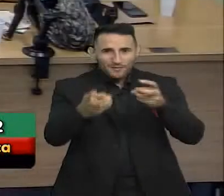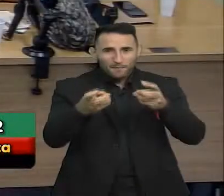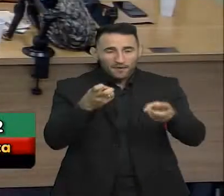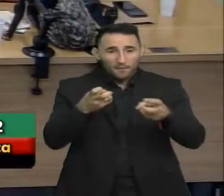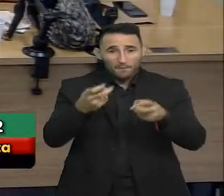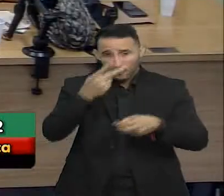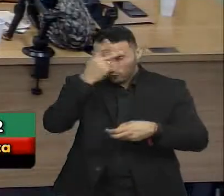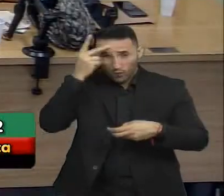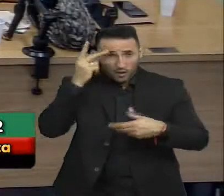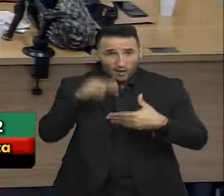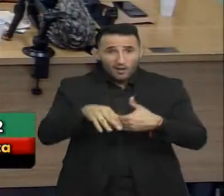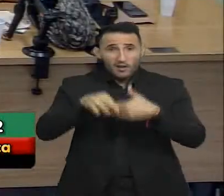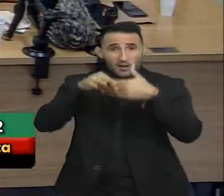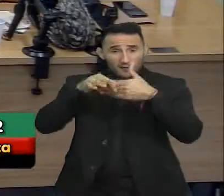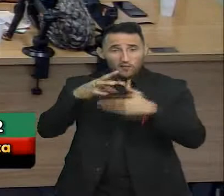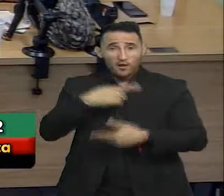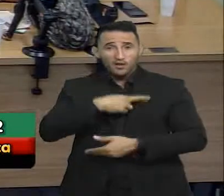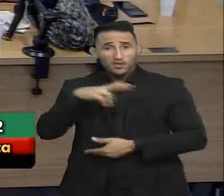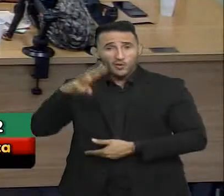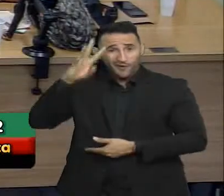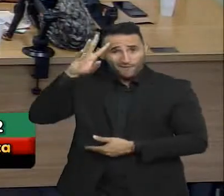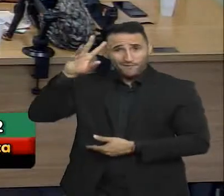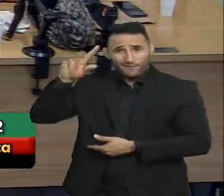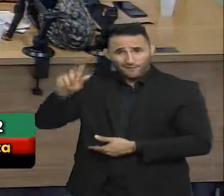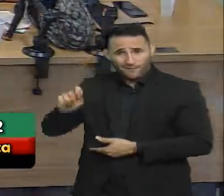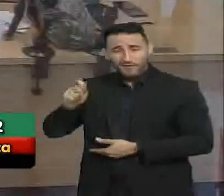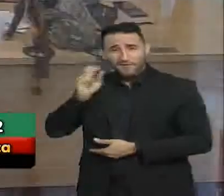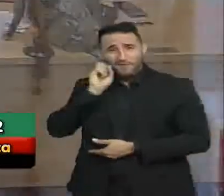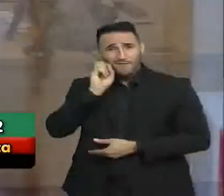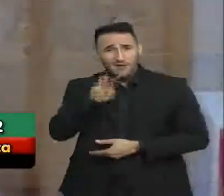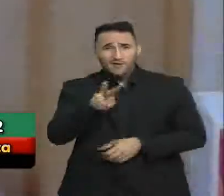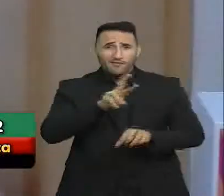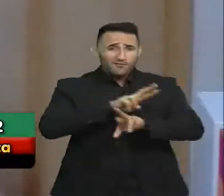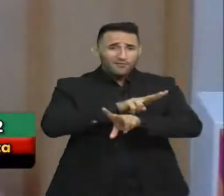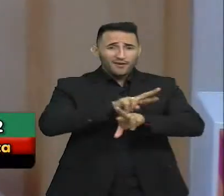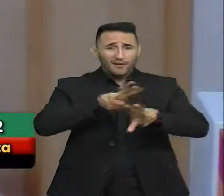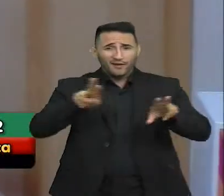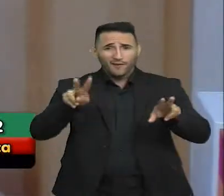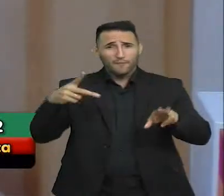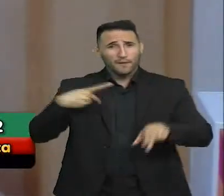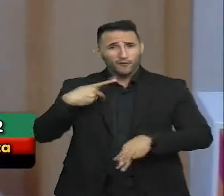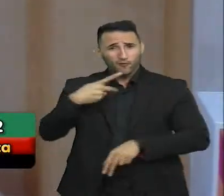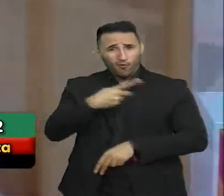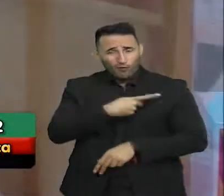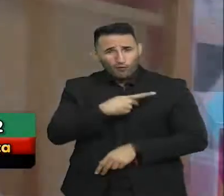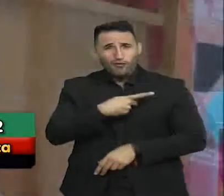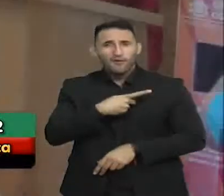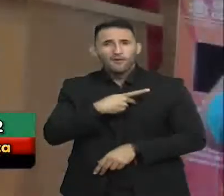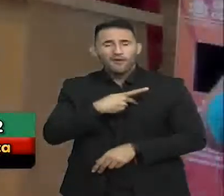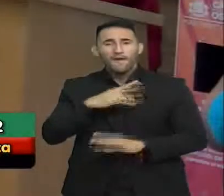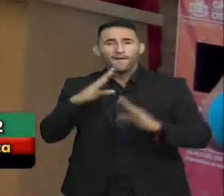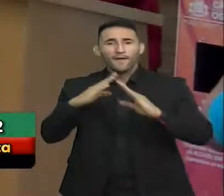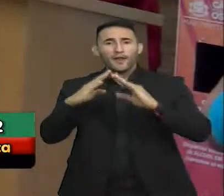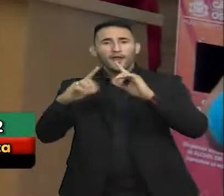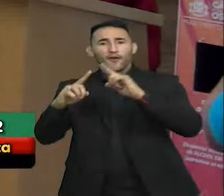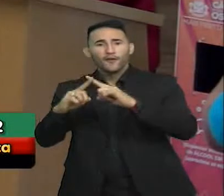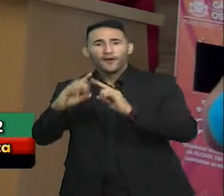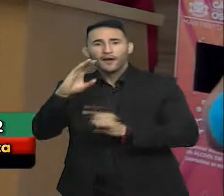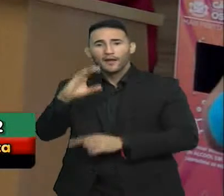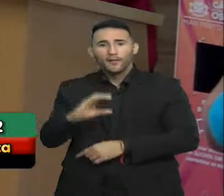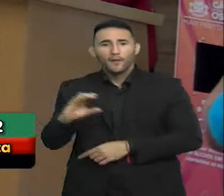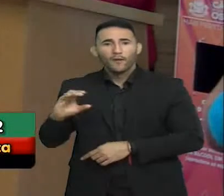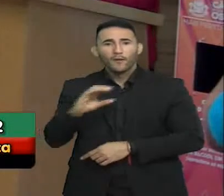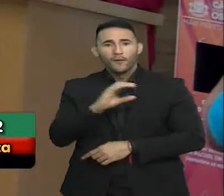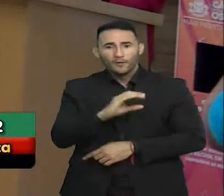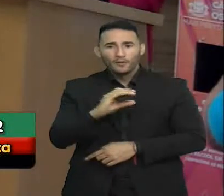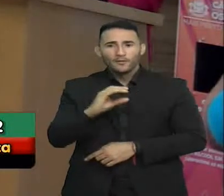matriz africana, né, ver a diversidade religiosa, pastores, né, a Igreja Católica.